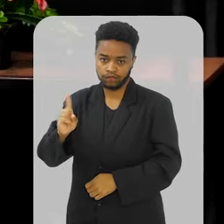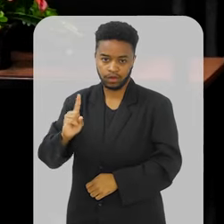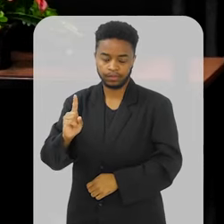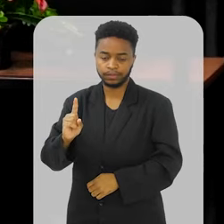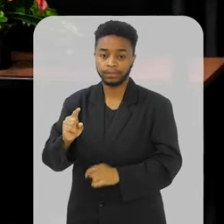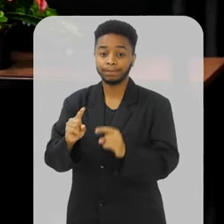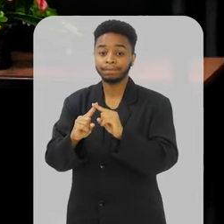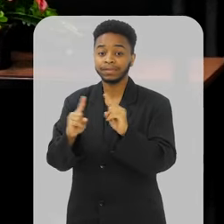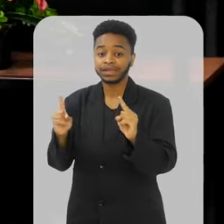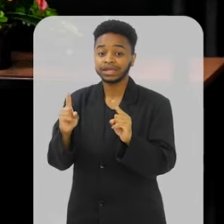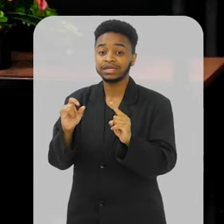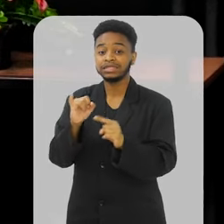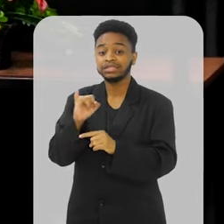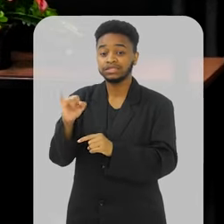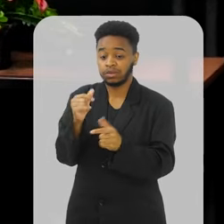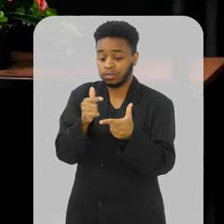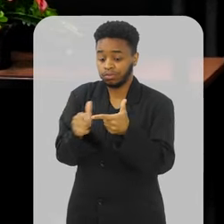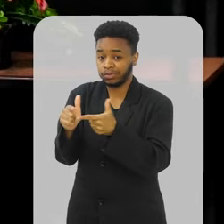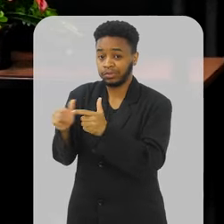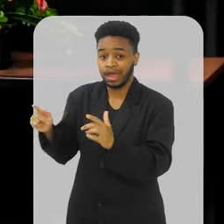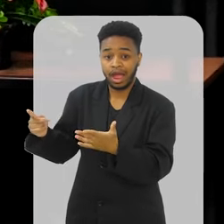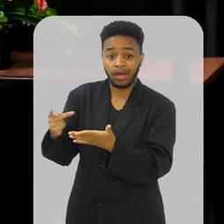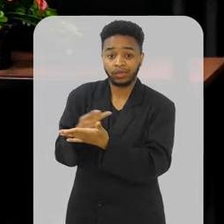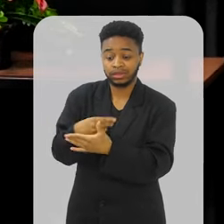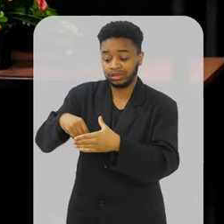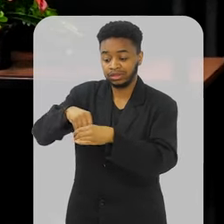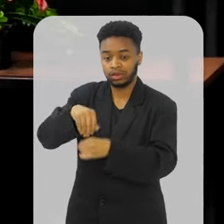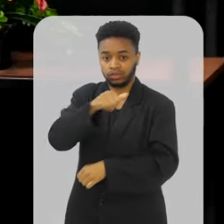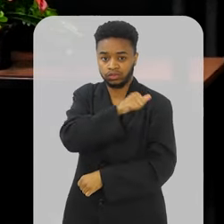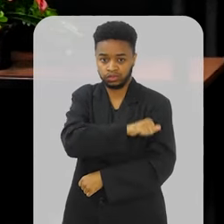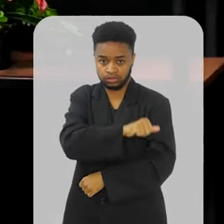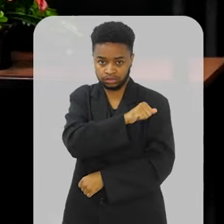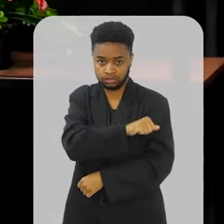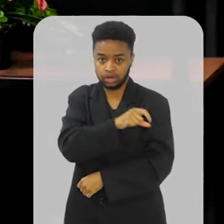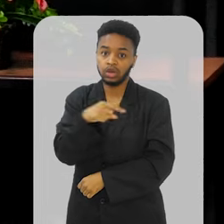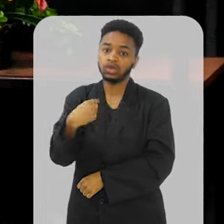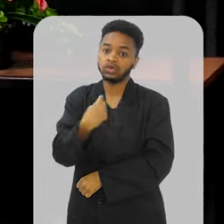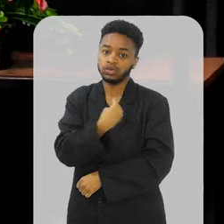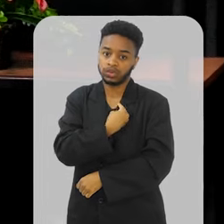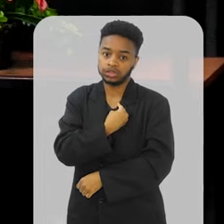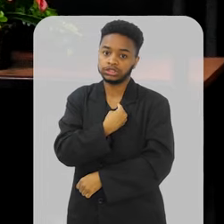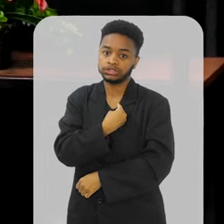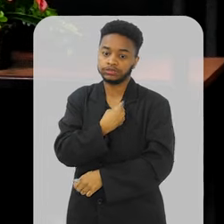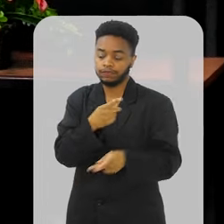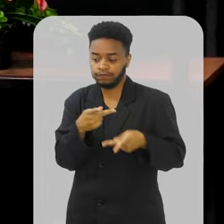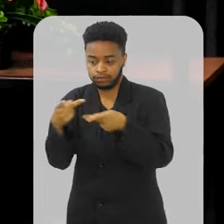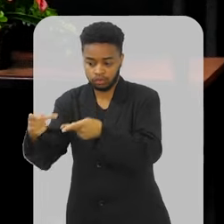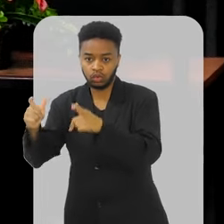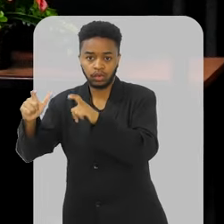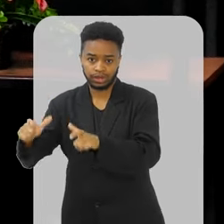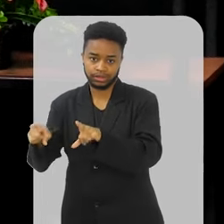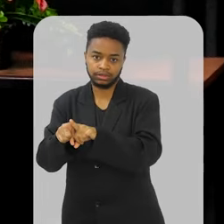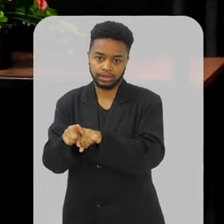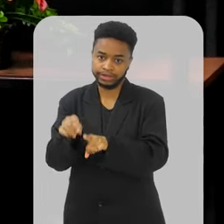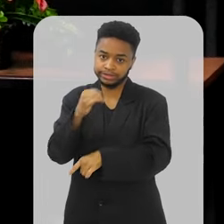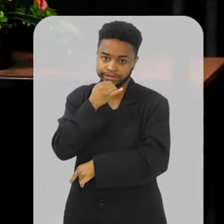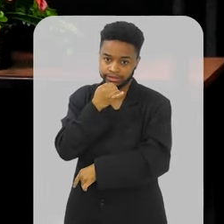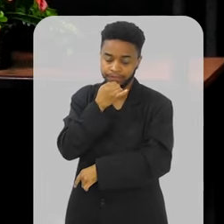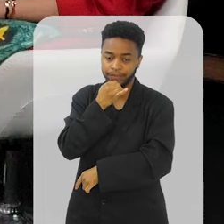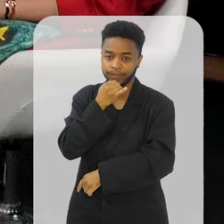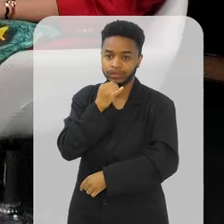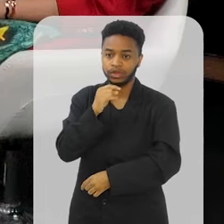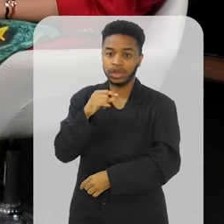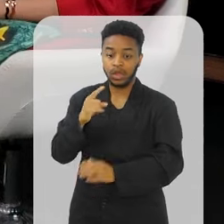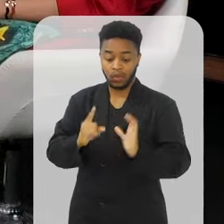quando o evento né sinistro ele acontece no estado do Rio de Janeiro Nós também avançamos por exemplo a